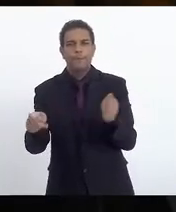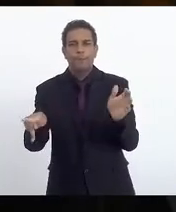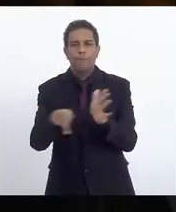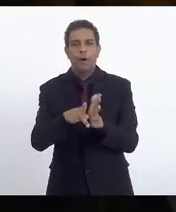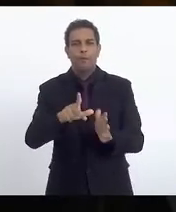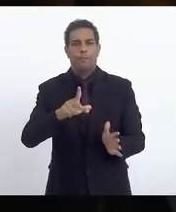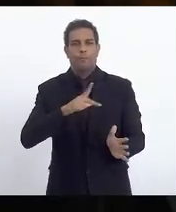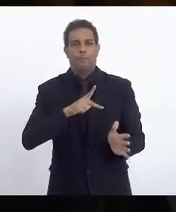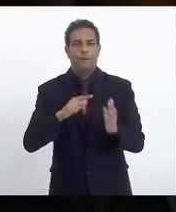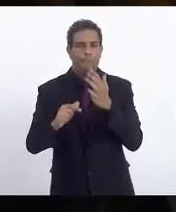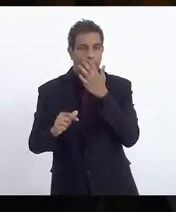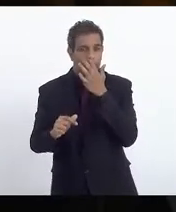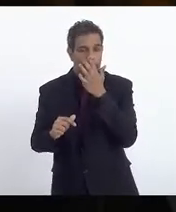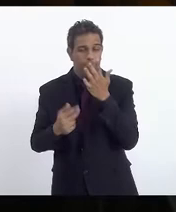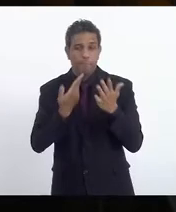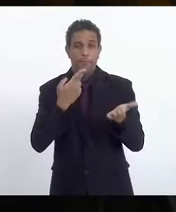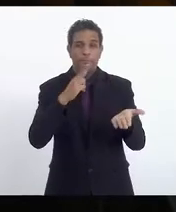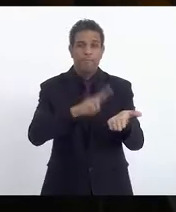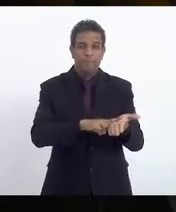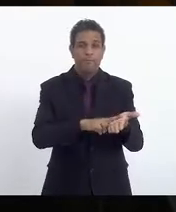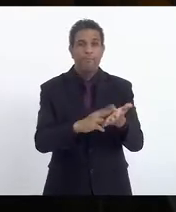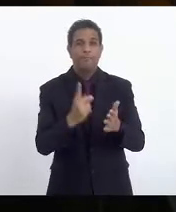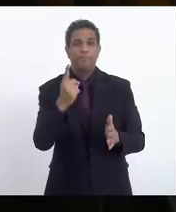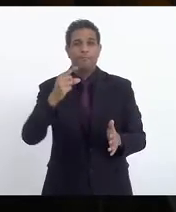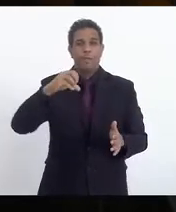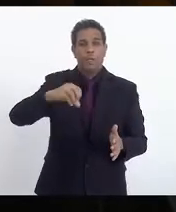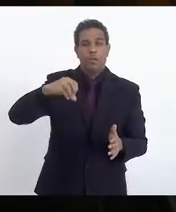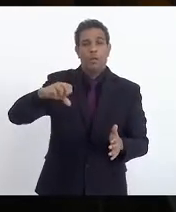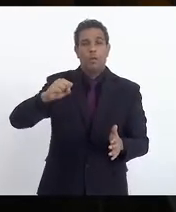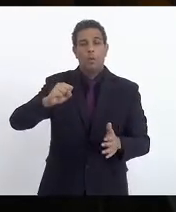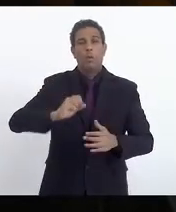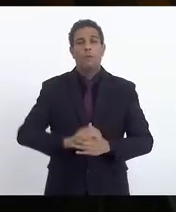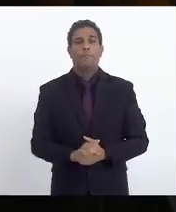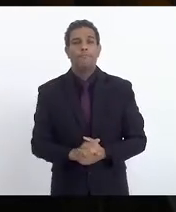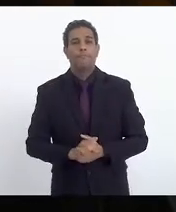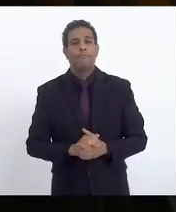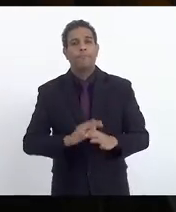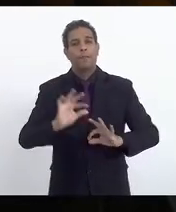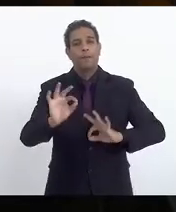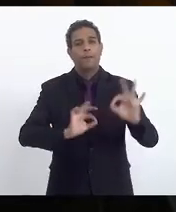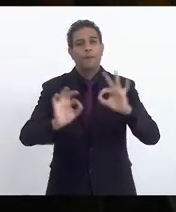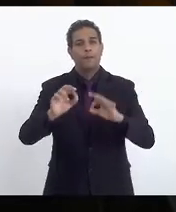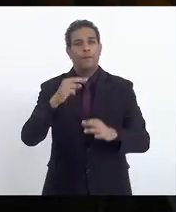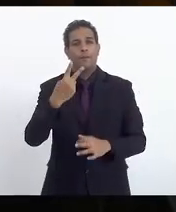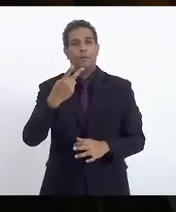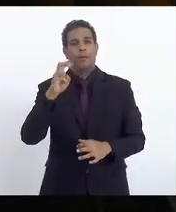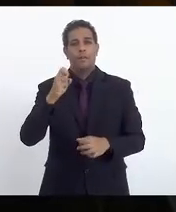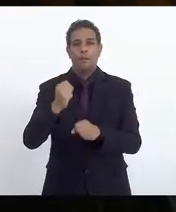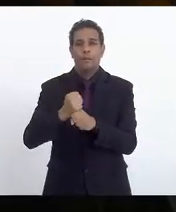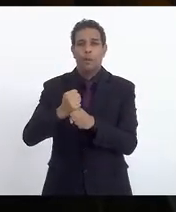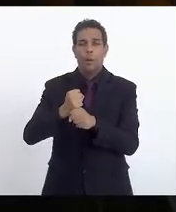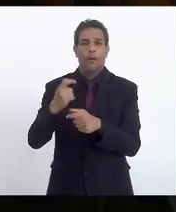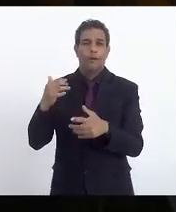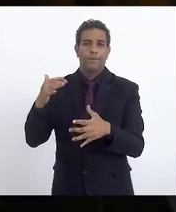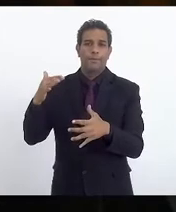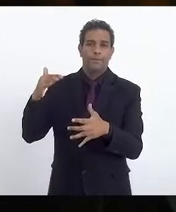a primeira carta de concessão remonta 1998 uma concessão por 25 anos